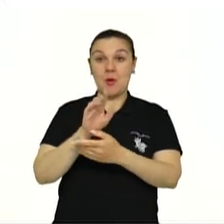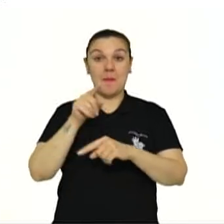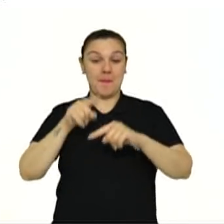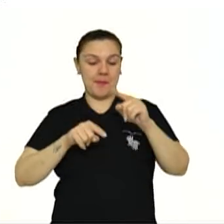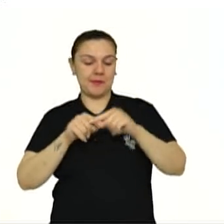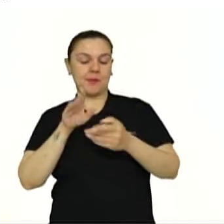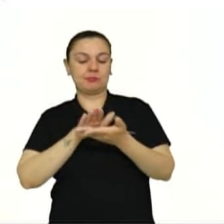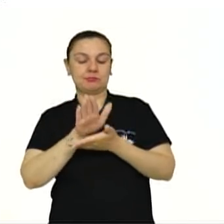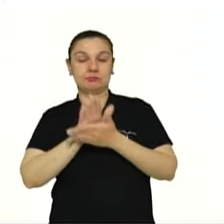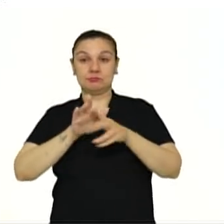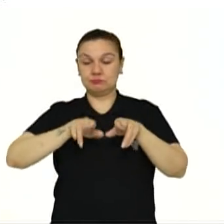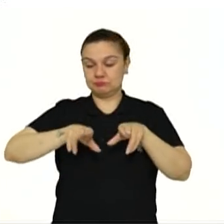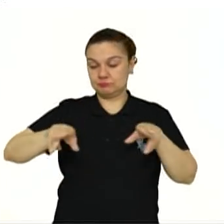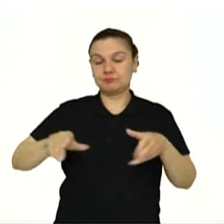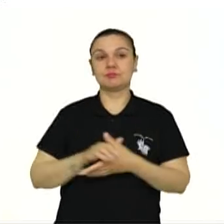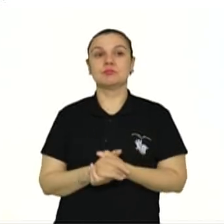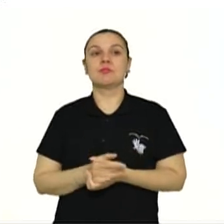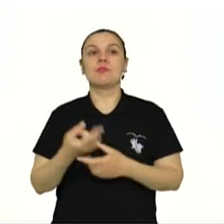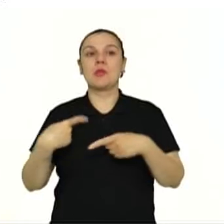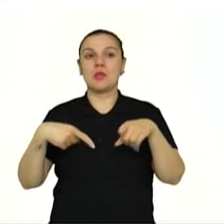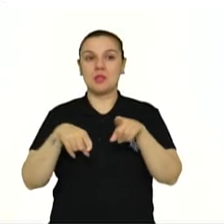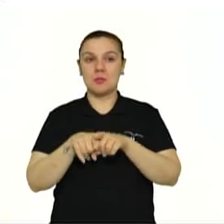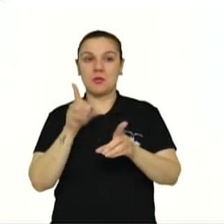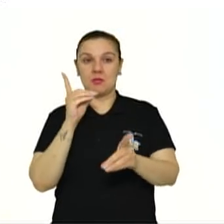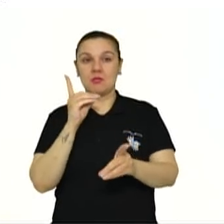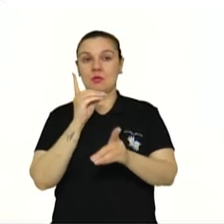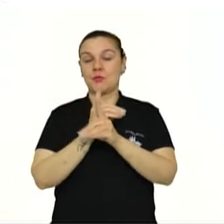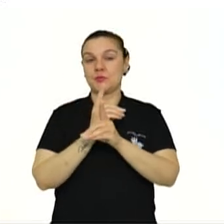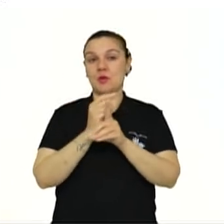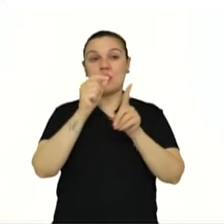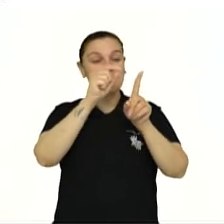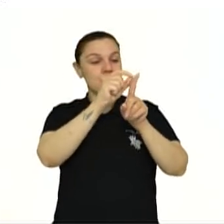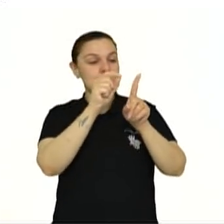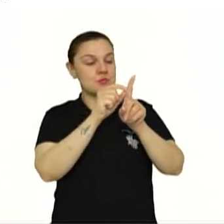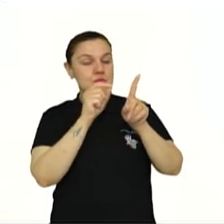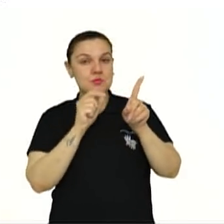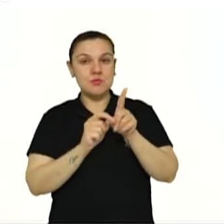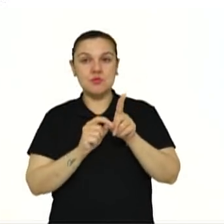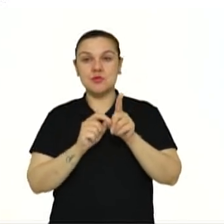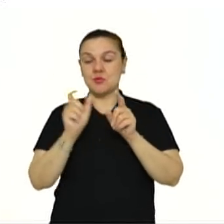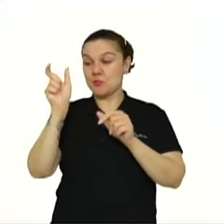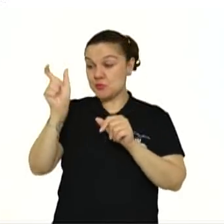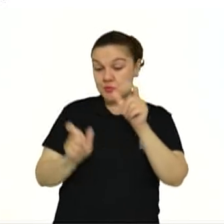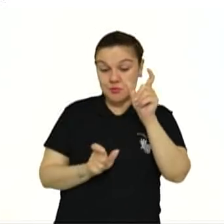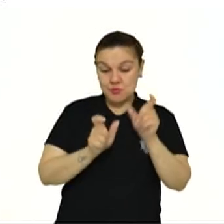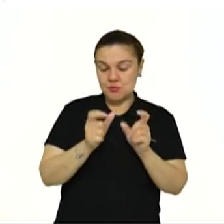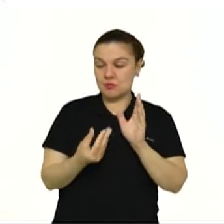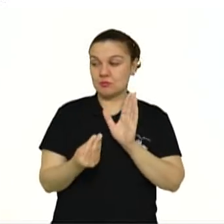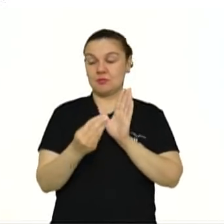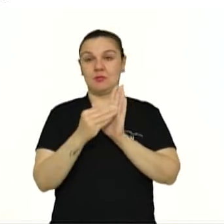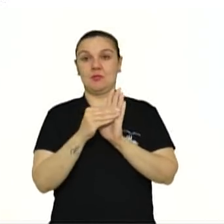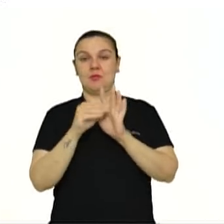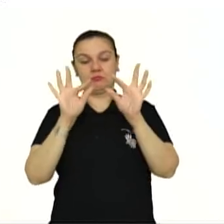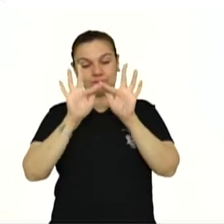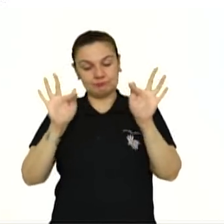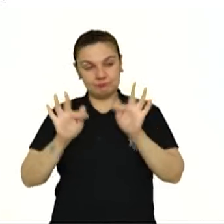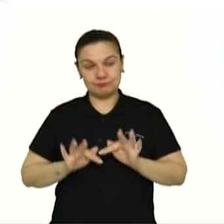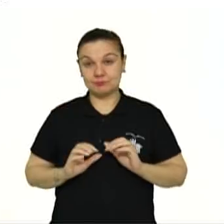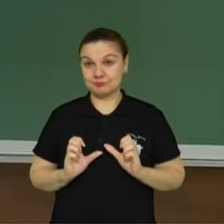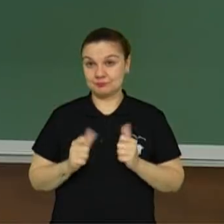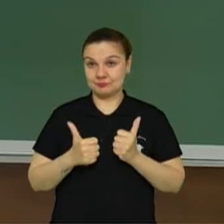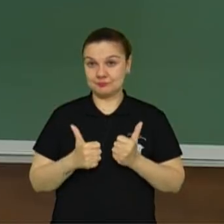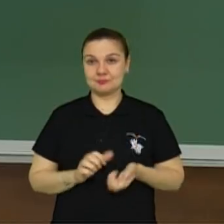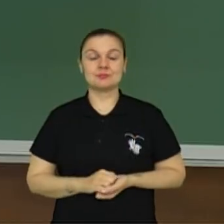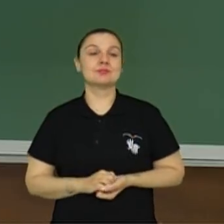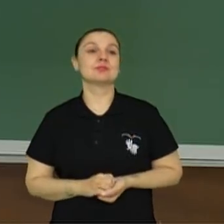gráfico diverso. E nós vamos, por fim, identificar os tipos de sujeito presentes nestes enunciados.